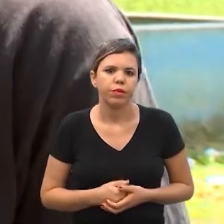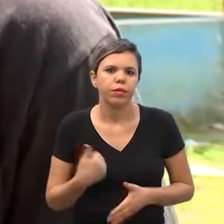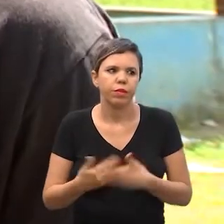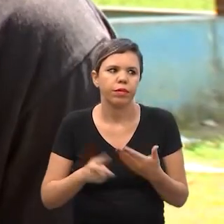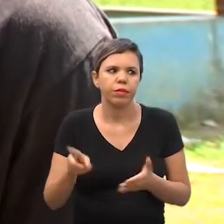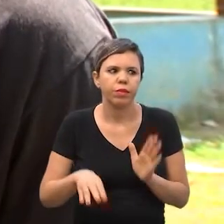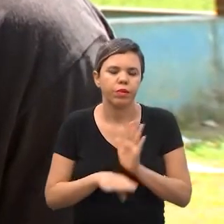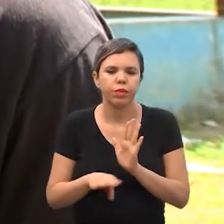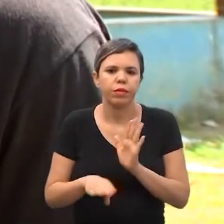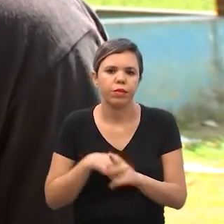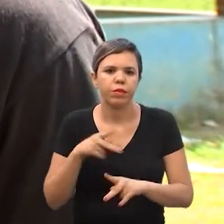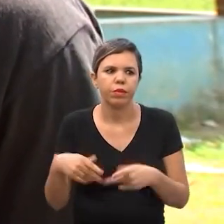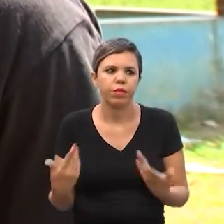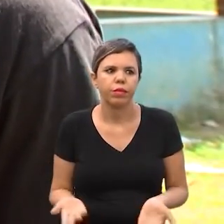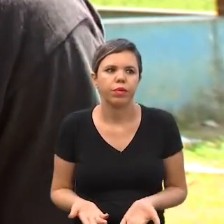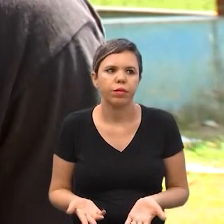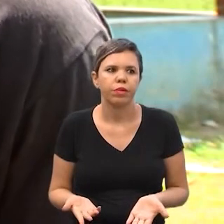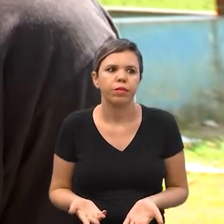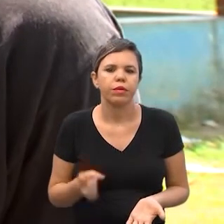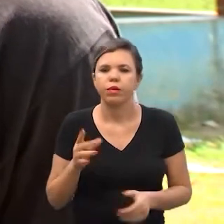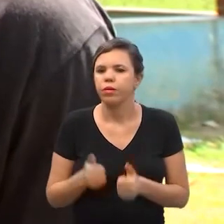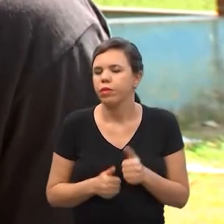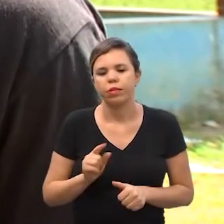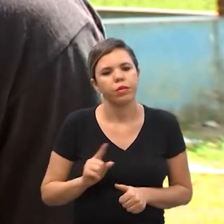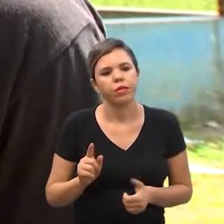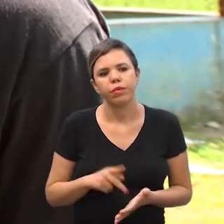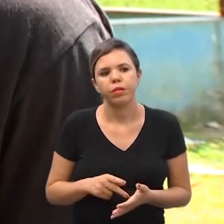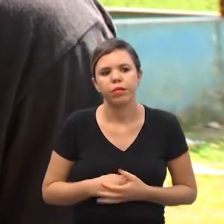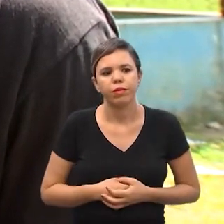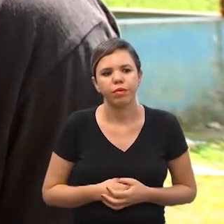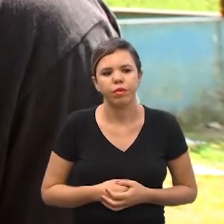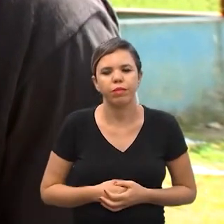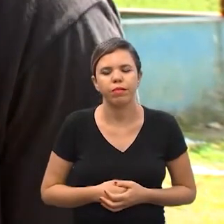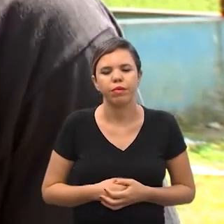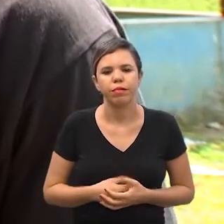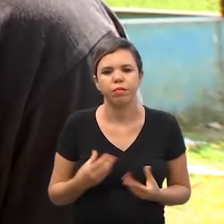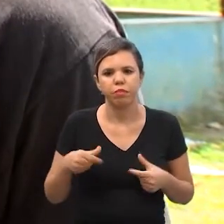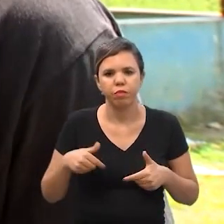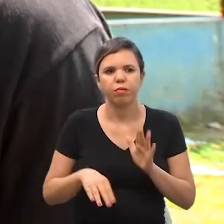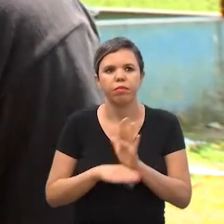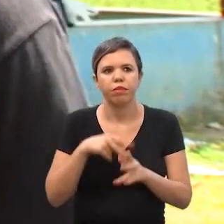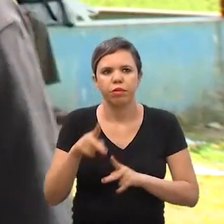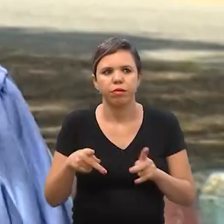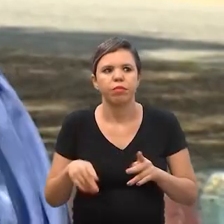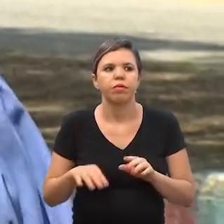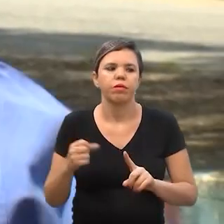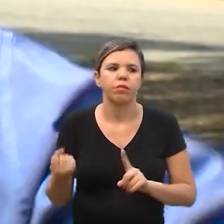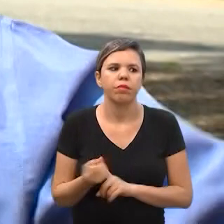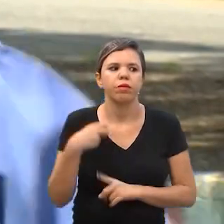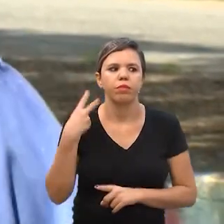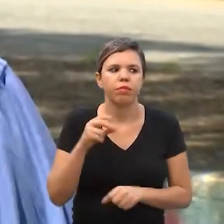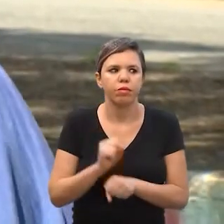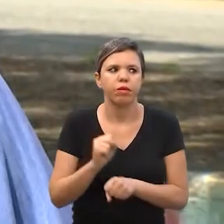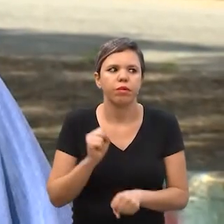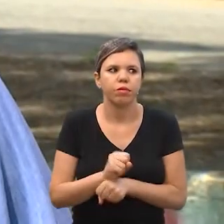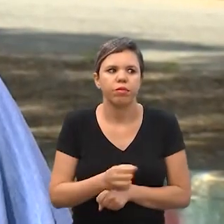Geralmente gente ajudando a gente também. E não envolve só o futebol, na verdade, né, cara? Várias ações sociais que nós fazemos aqui também. O vereador